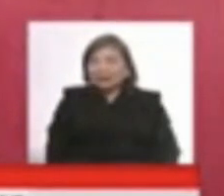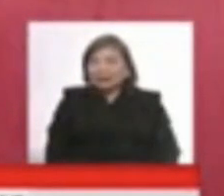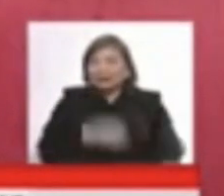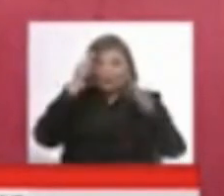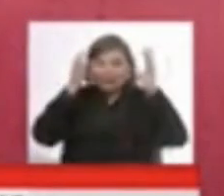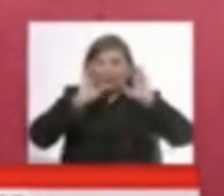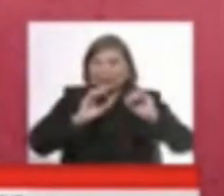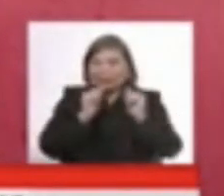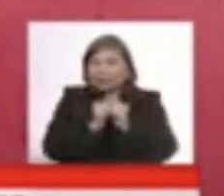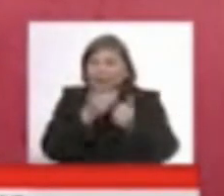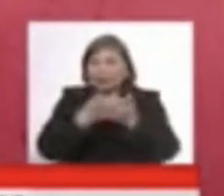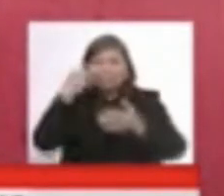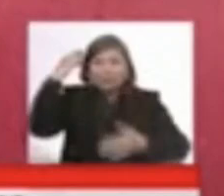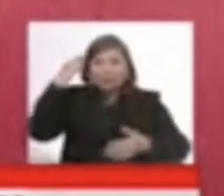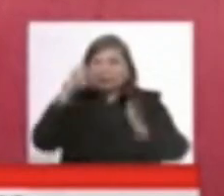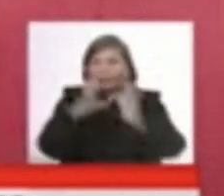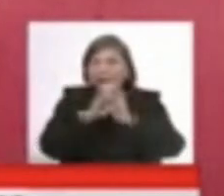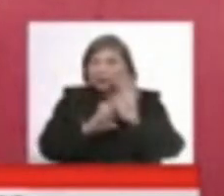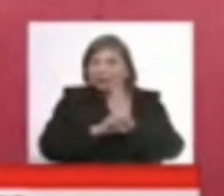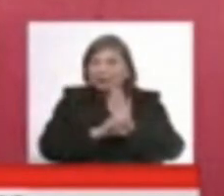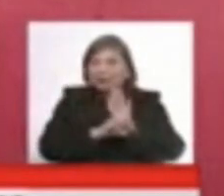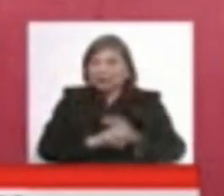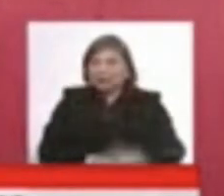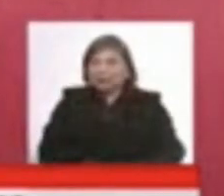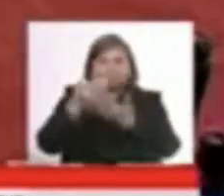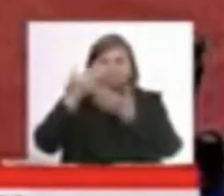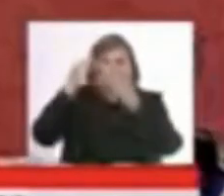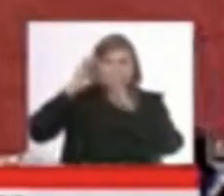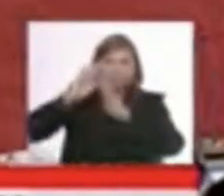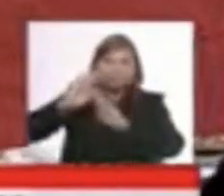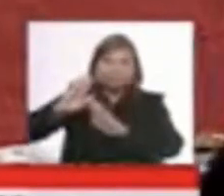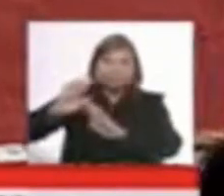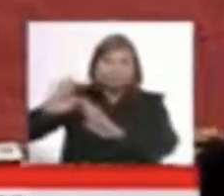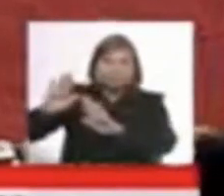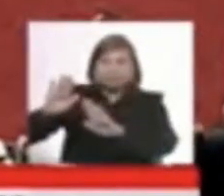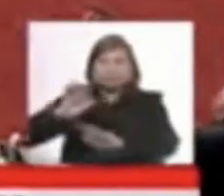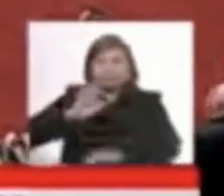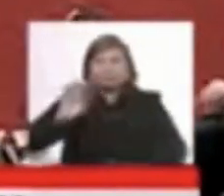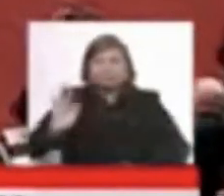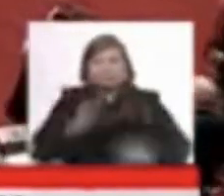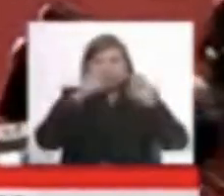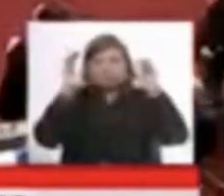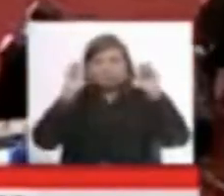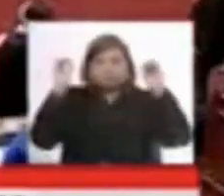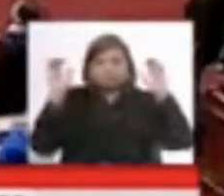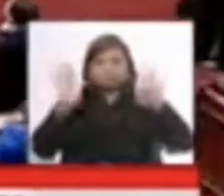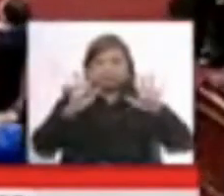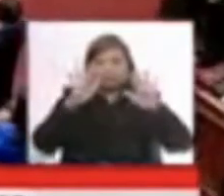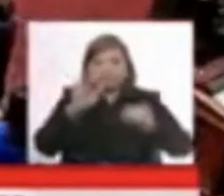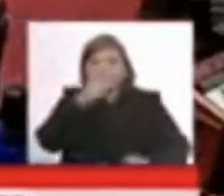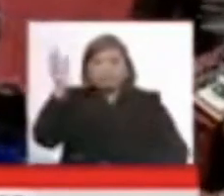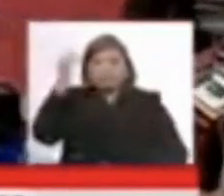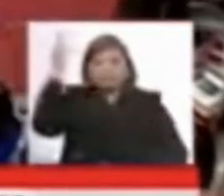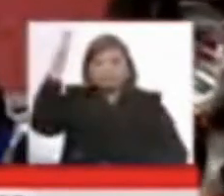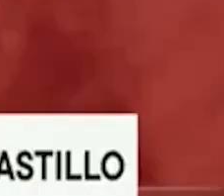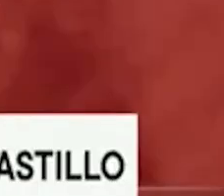Pesada responsabilidade que a história coloca sobre os meus ombros disse ela antes de reforçar seu posicionamento de que houve uma tentativa